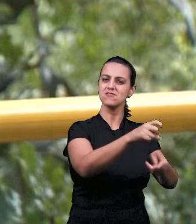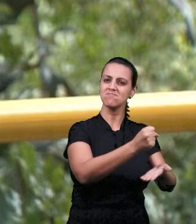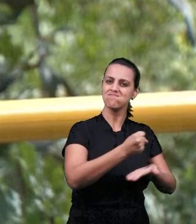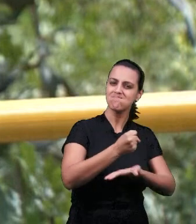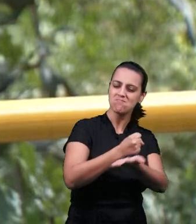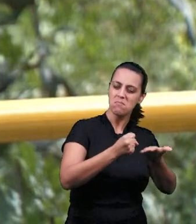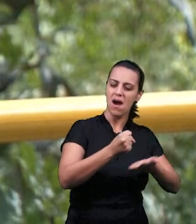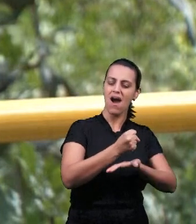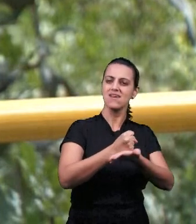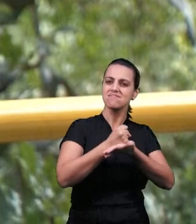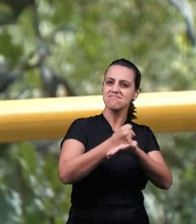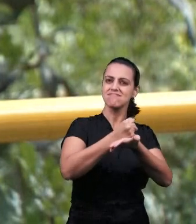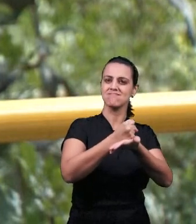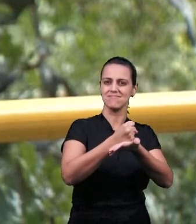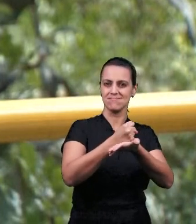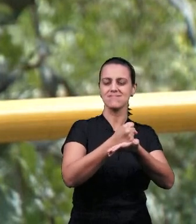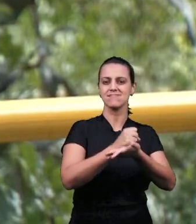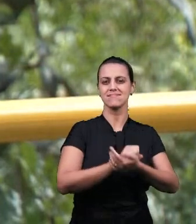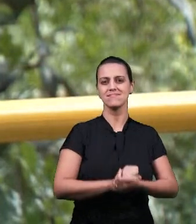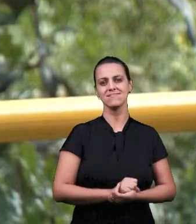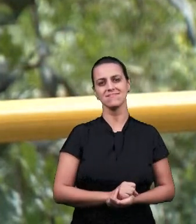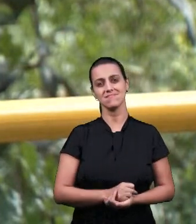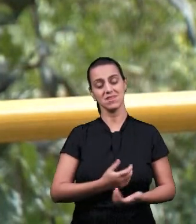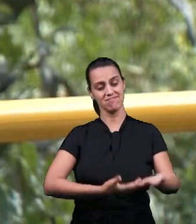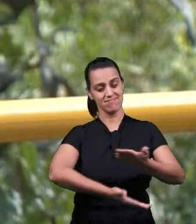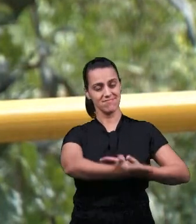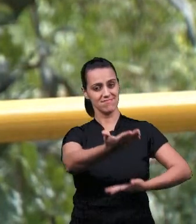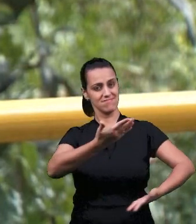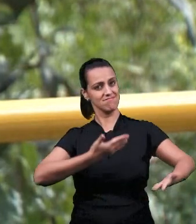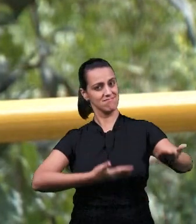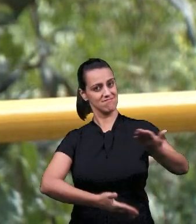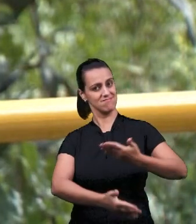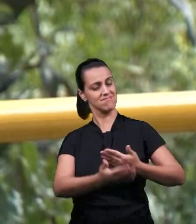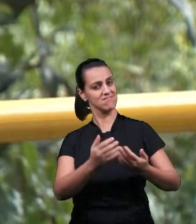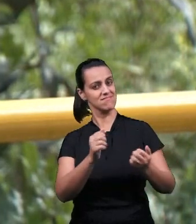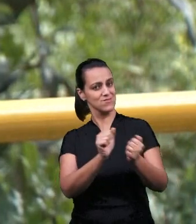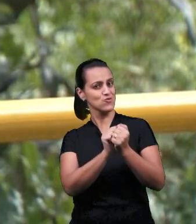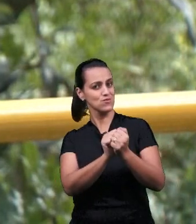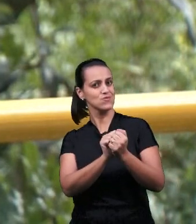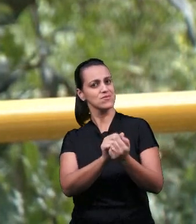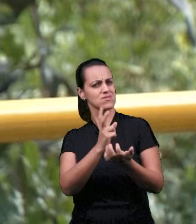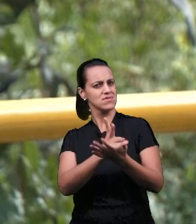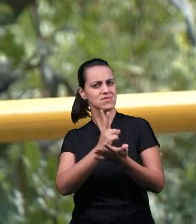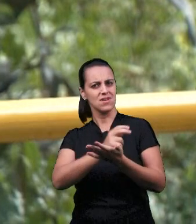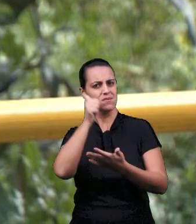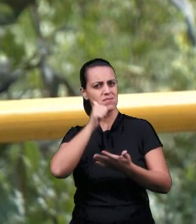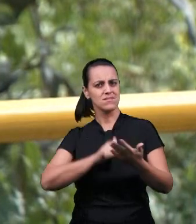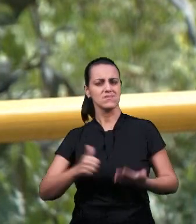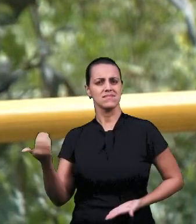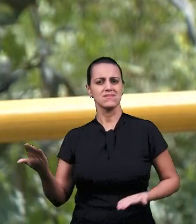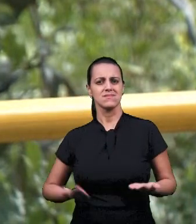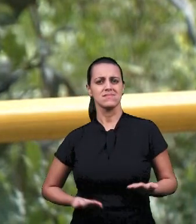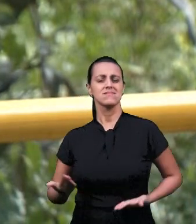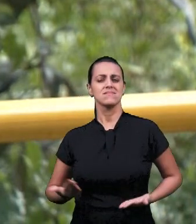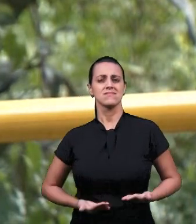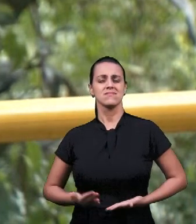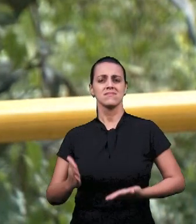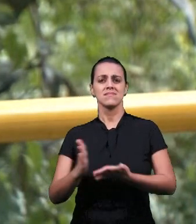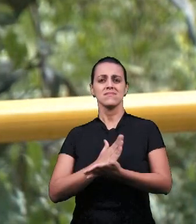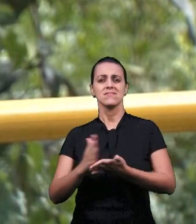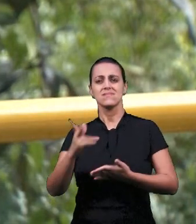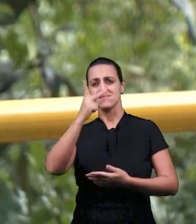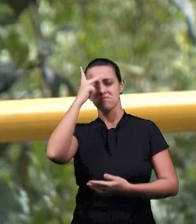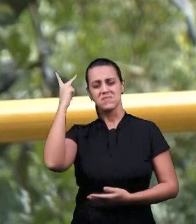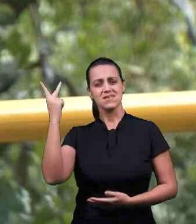Então, nós contamos sempre com esse grupo de irmãs fiéis, não é? Algumas que têm se dedicado,